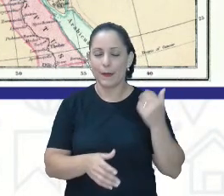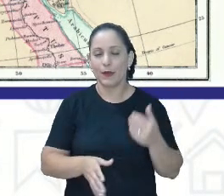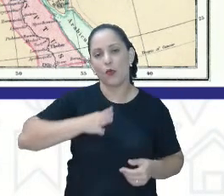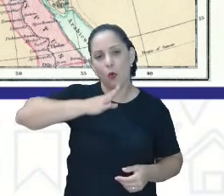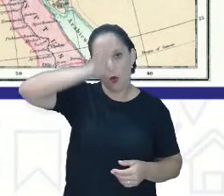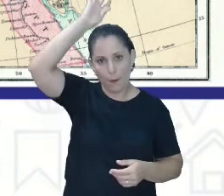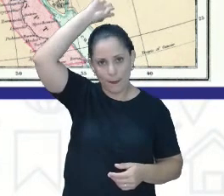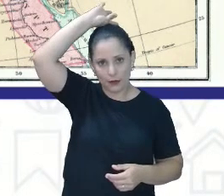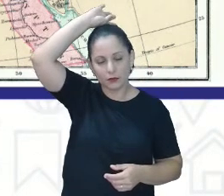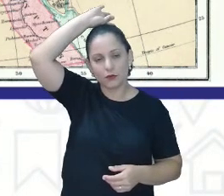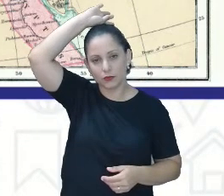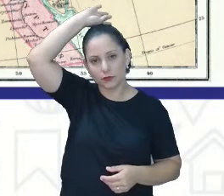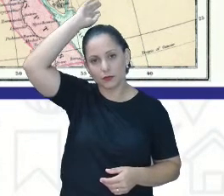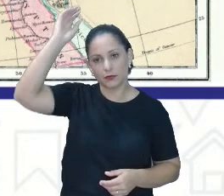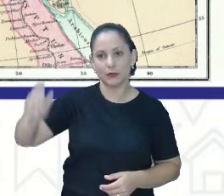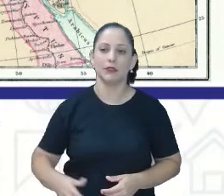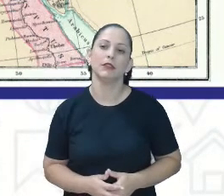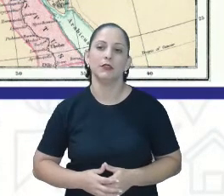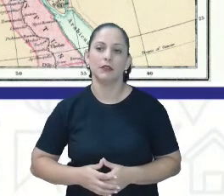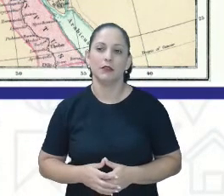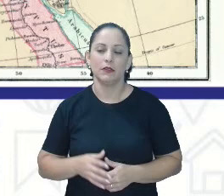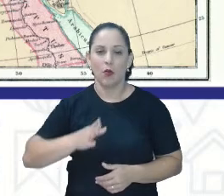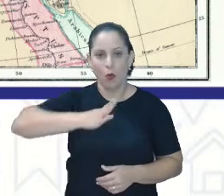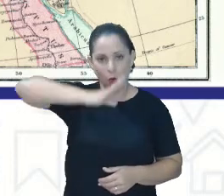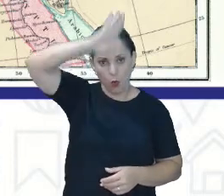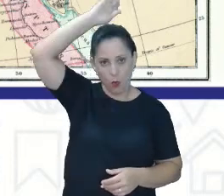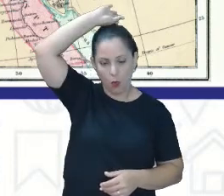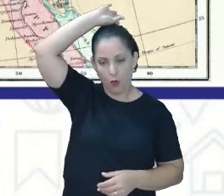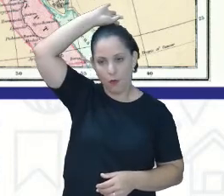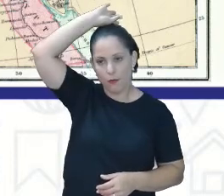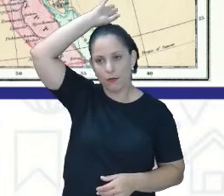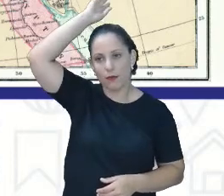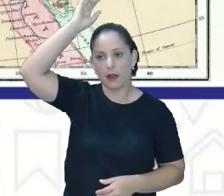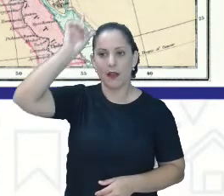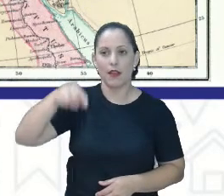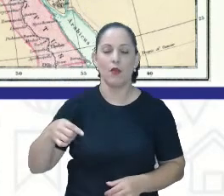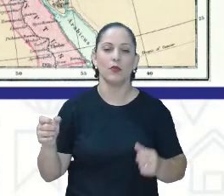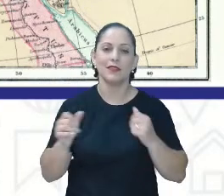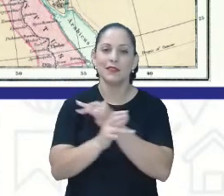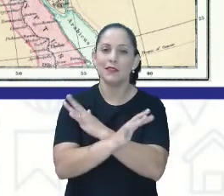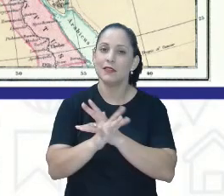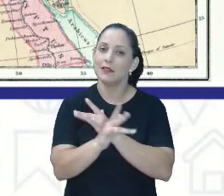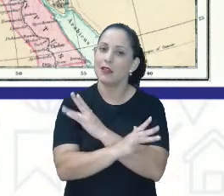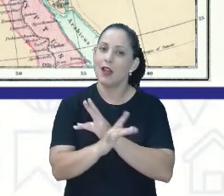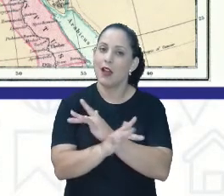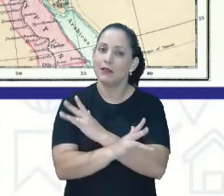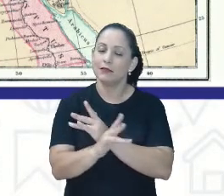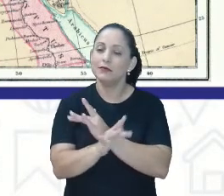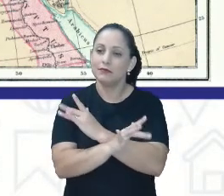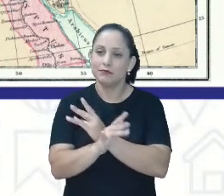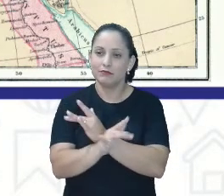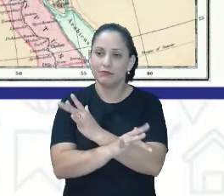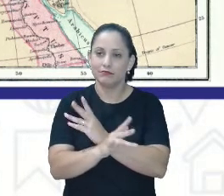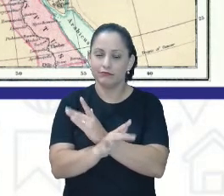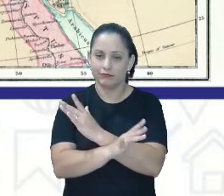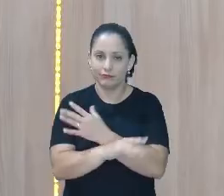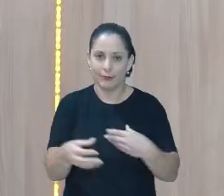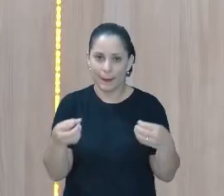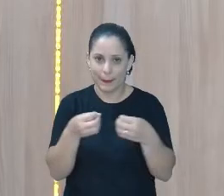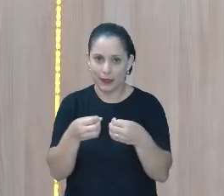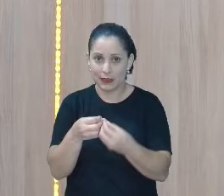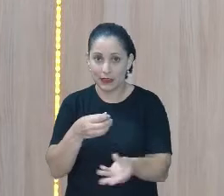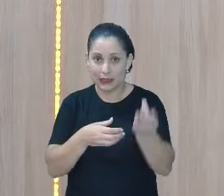extensão máxima. Então, Roma, na realidade, ó, Roma é uma cidadezinha que fica aqui, ó, na região